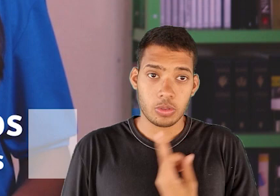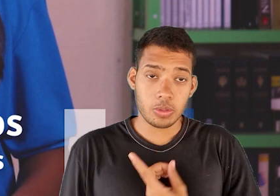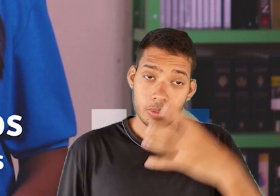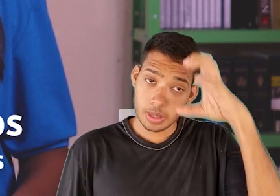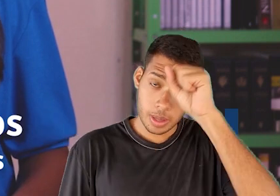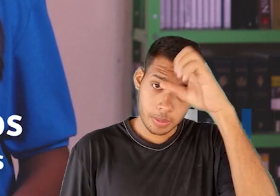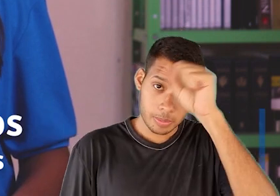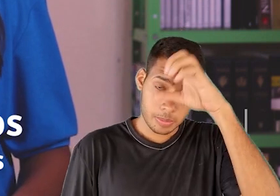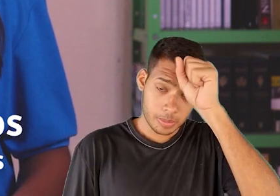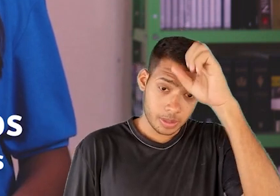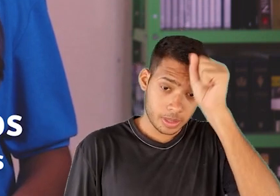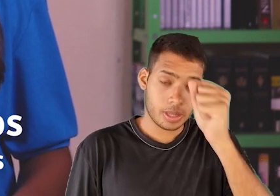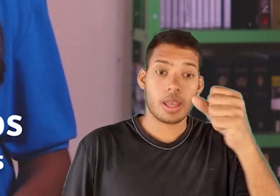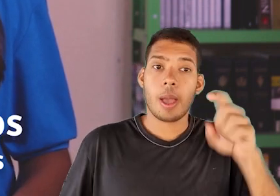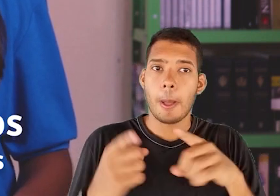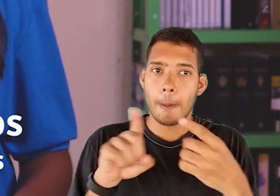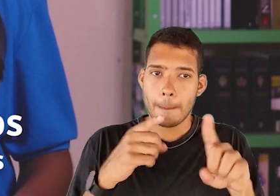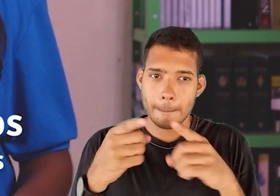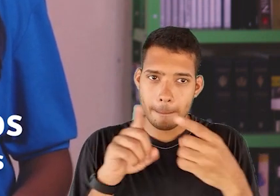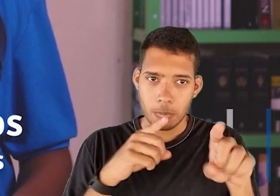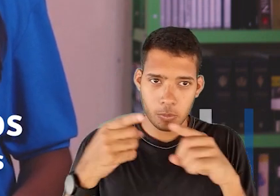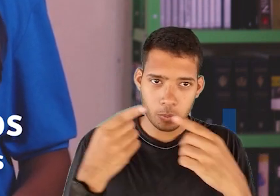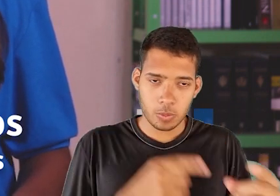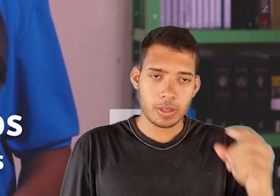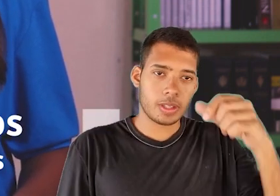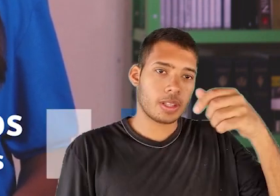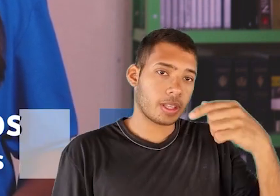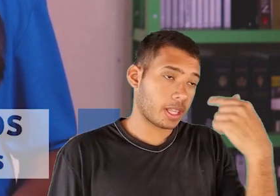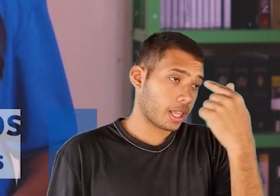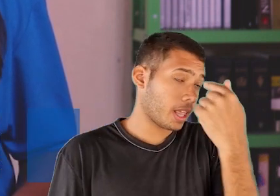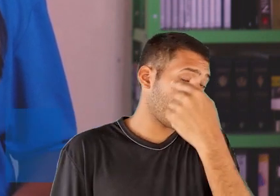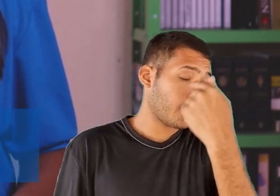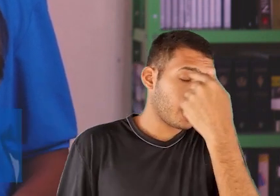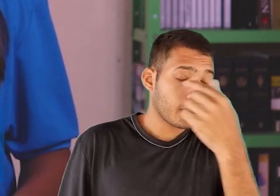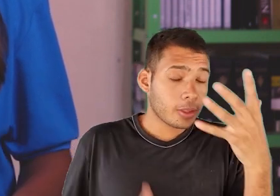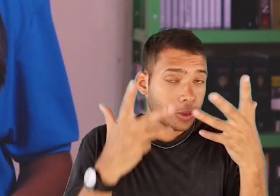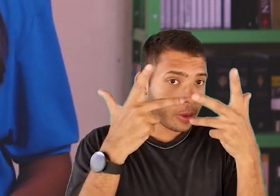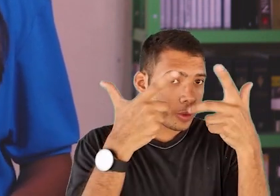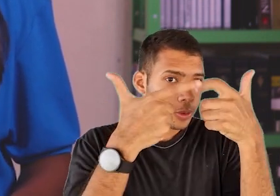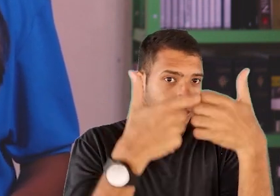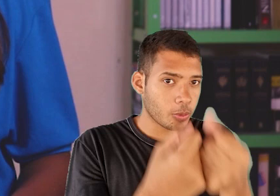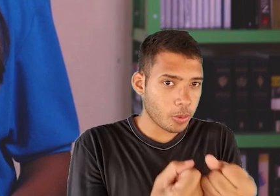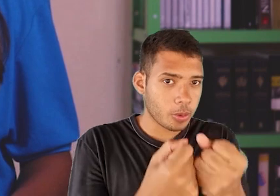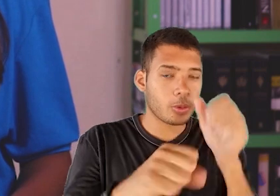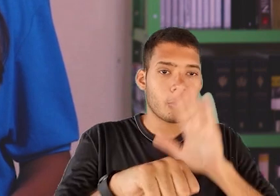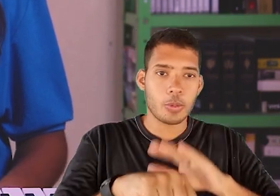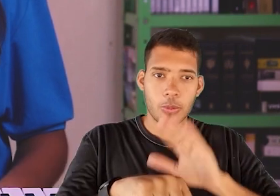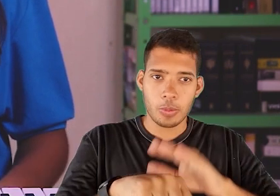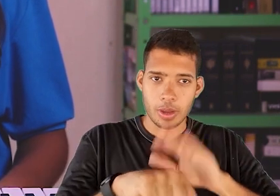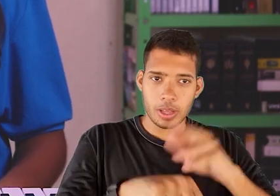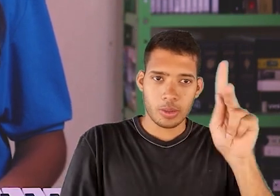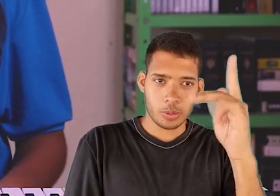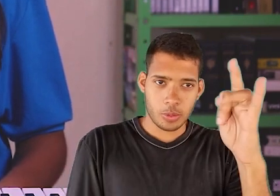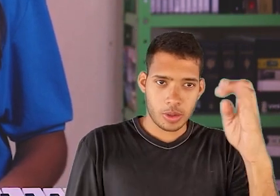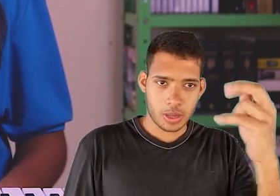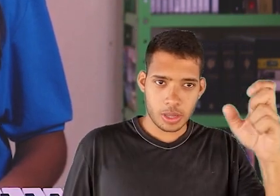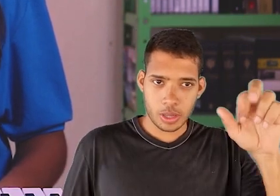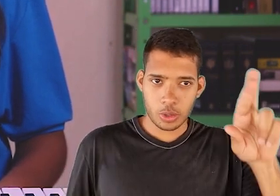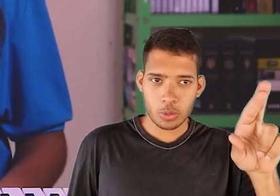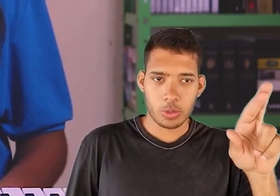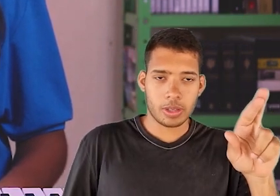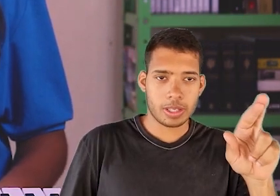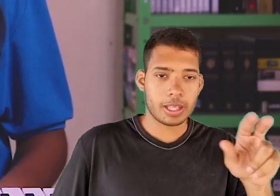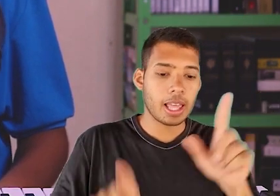trabalharemos a cantiga folclórica Que Lindos Olhos, do compositor Heitor Villa-Lobos, que tem a